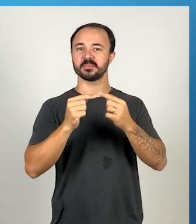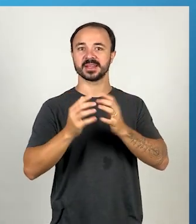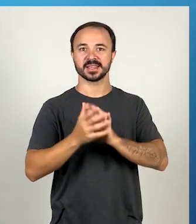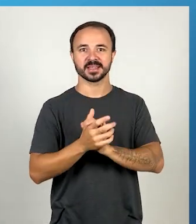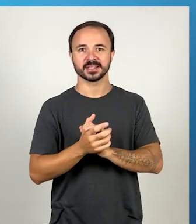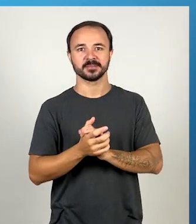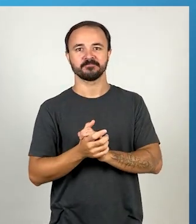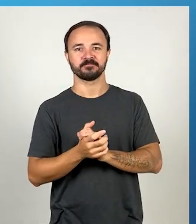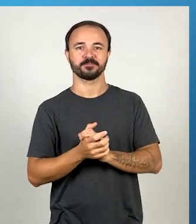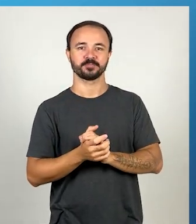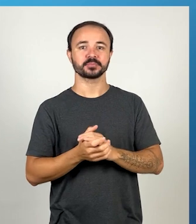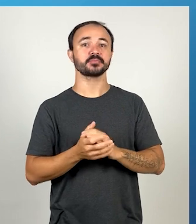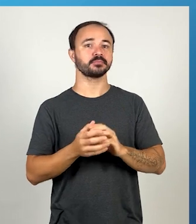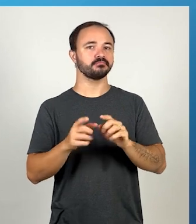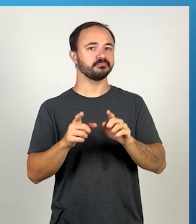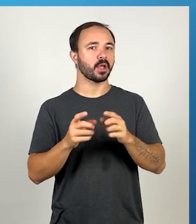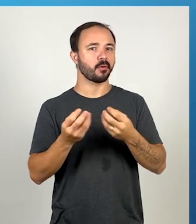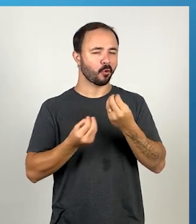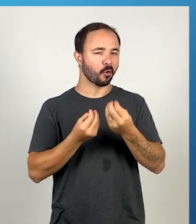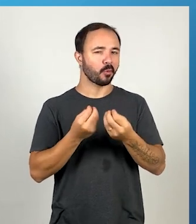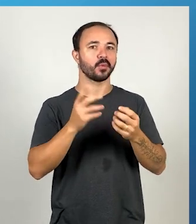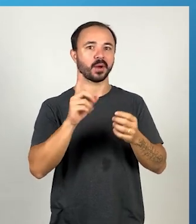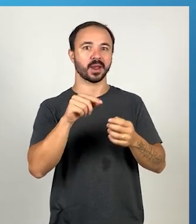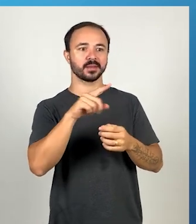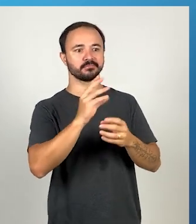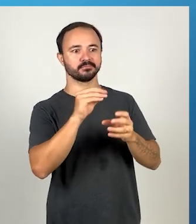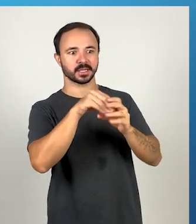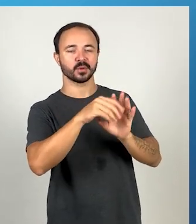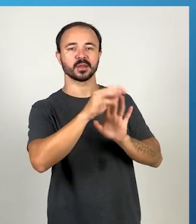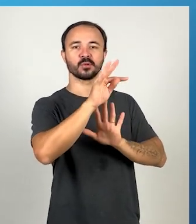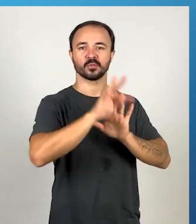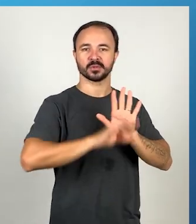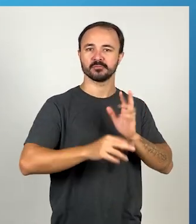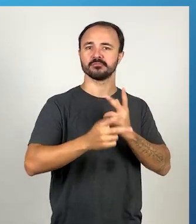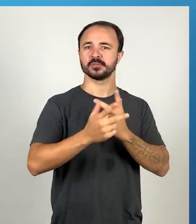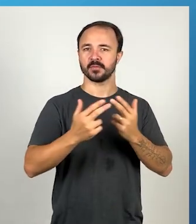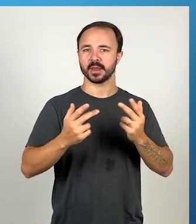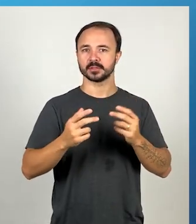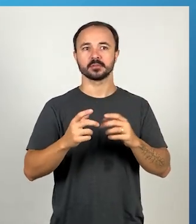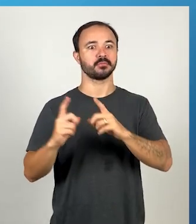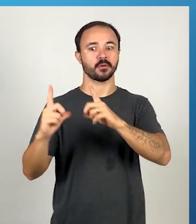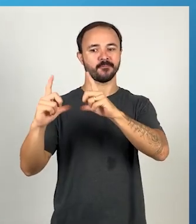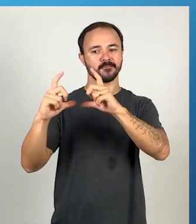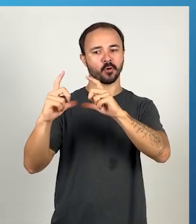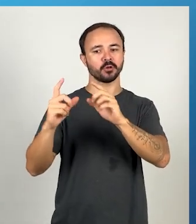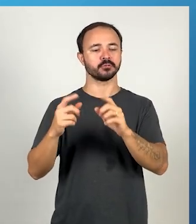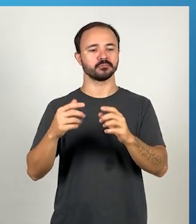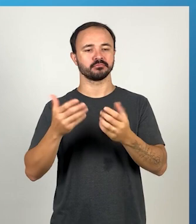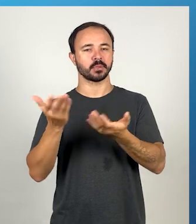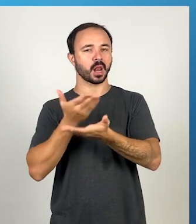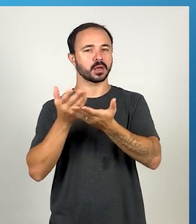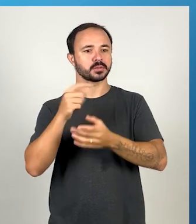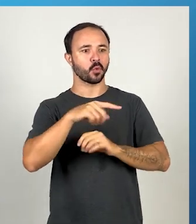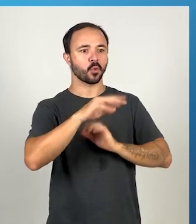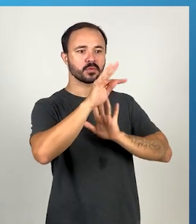gráfico espacial, distribuição de mancha gráfica no papel, imagens e sua relação com o texto